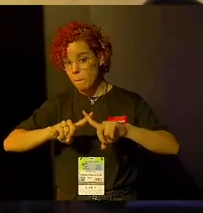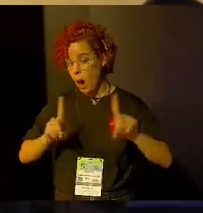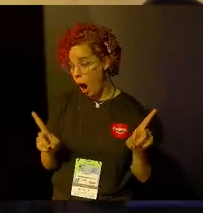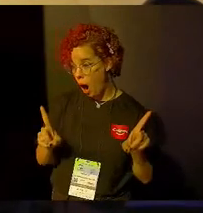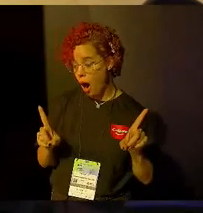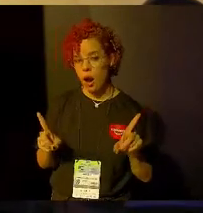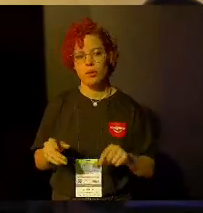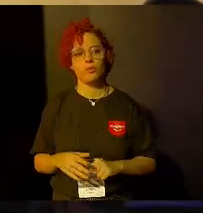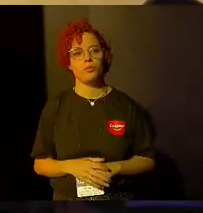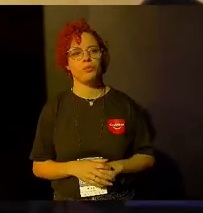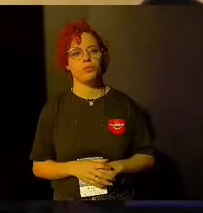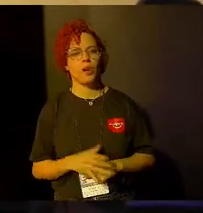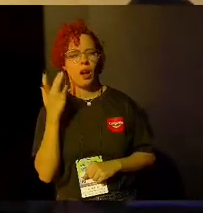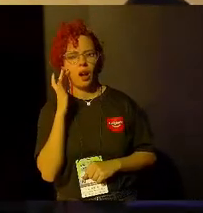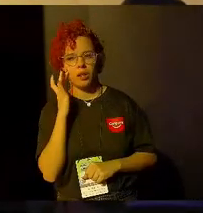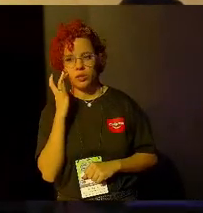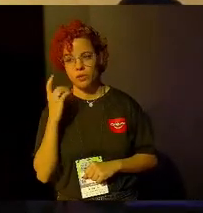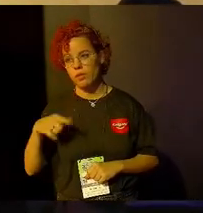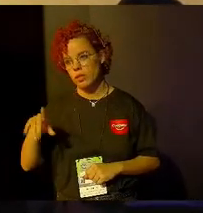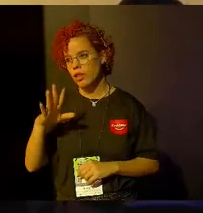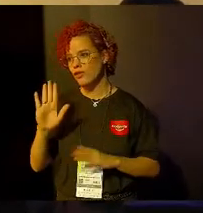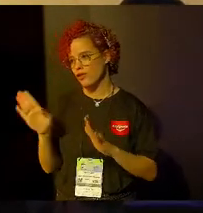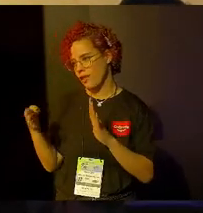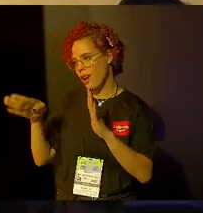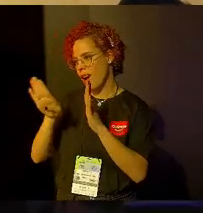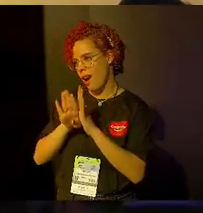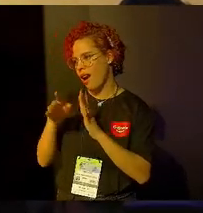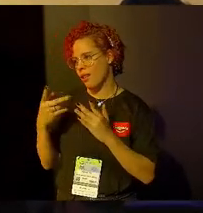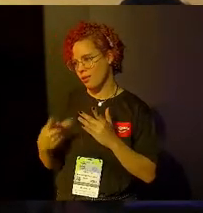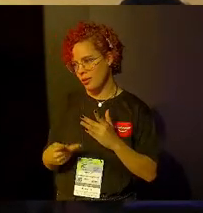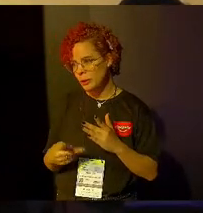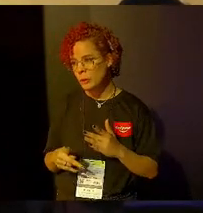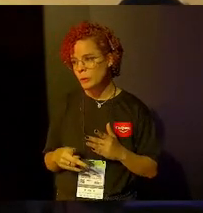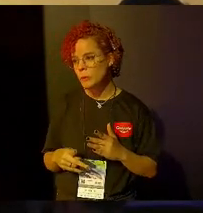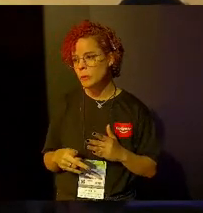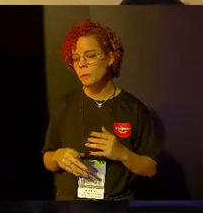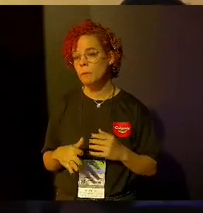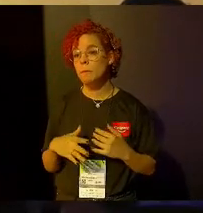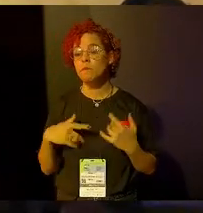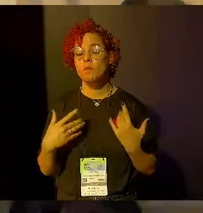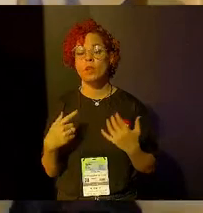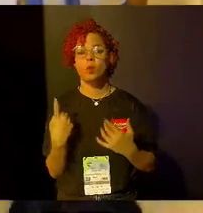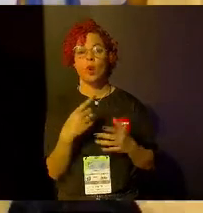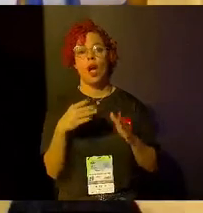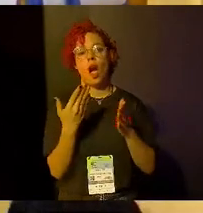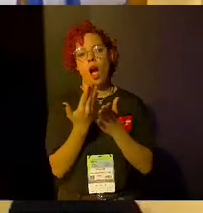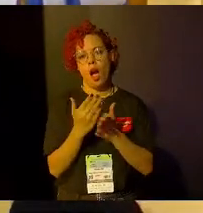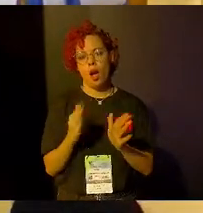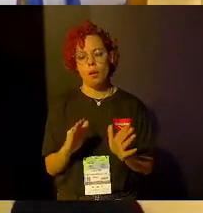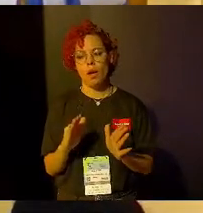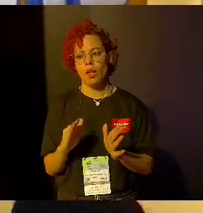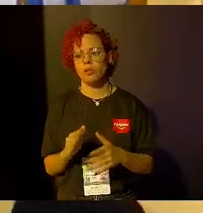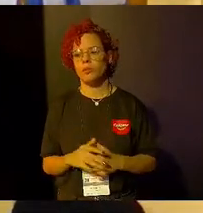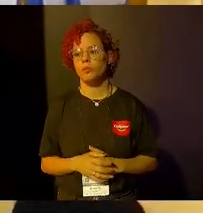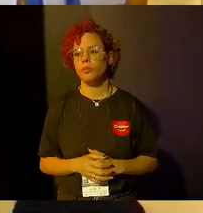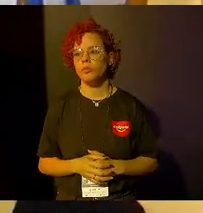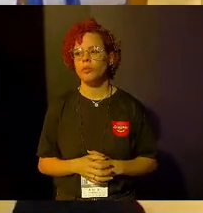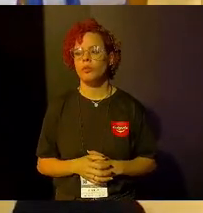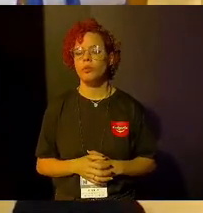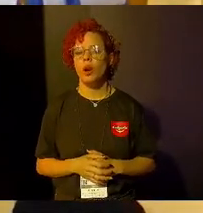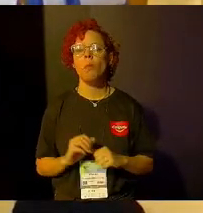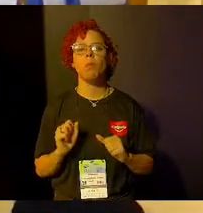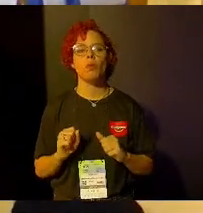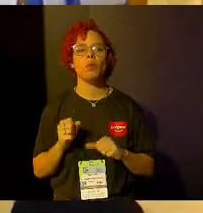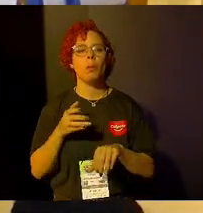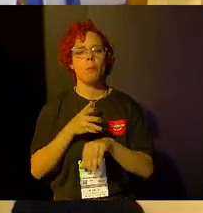eu acho que já que vocês vieram até aqui o nosso café para a gente encerrar o Cleiton faz a gente participar de vários